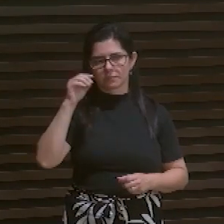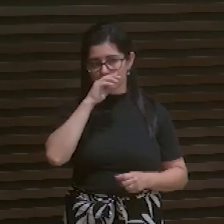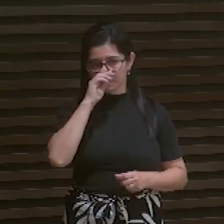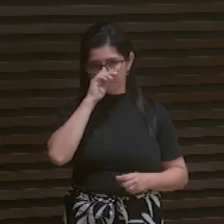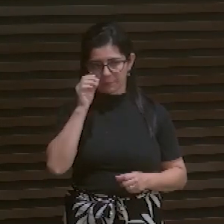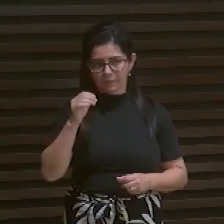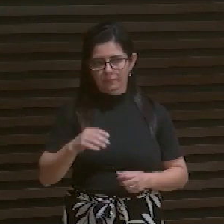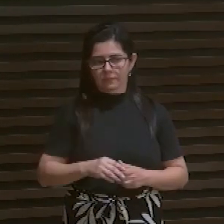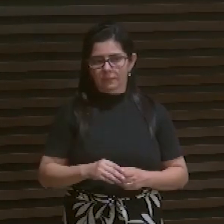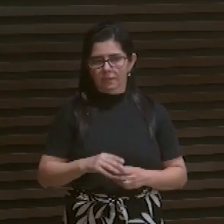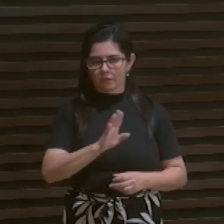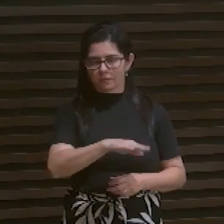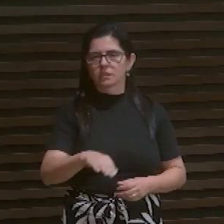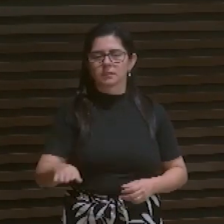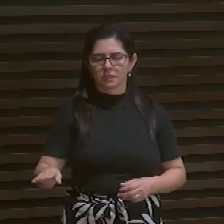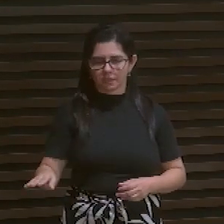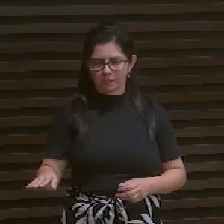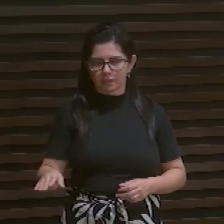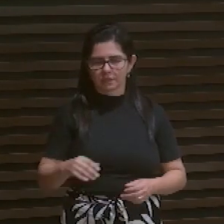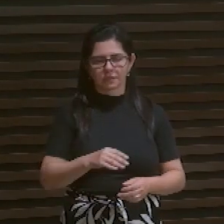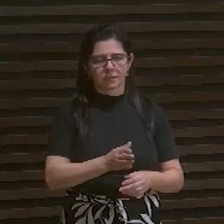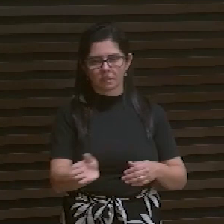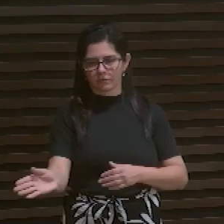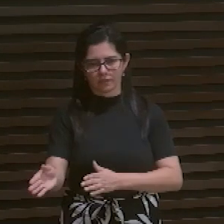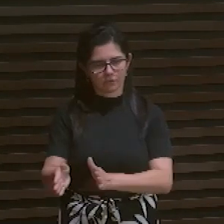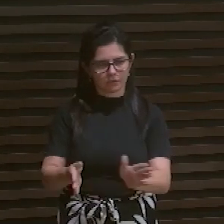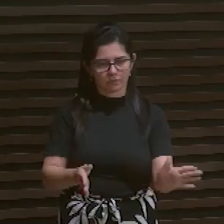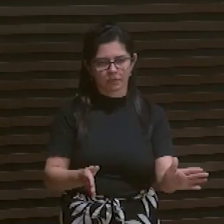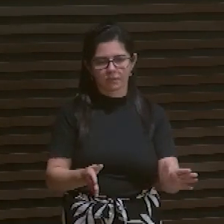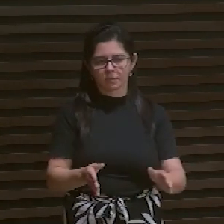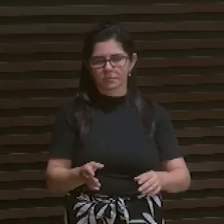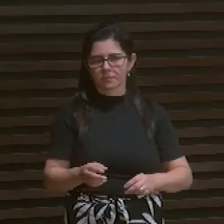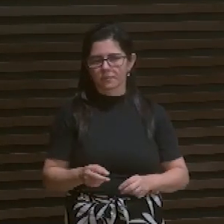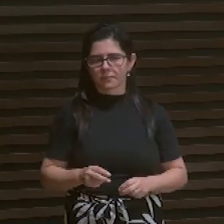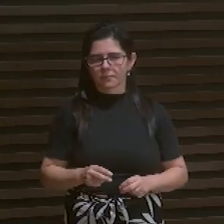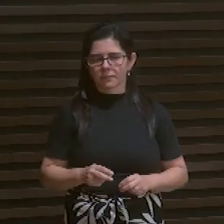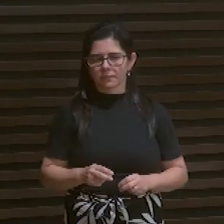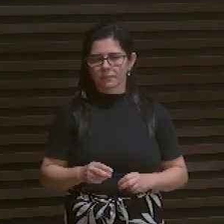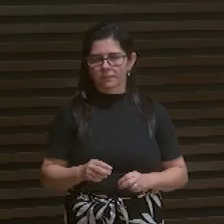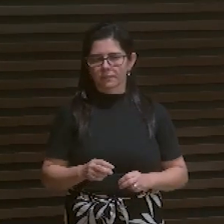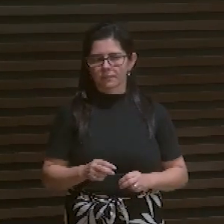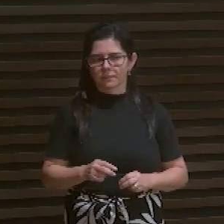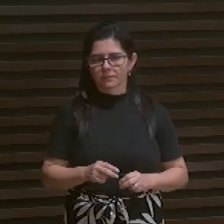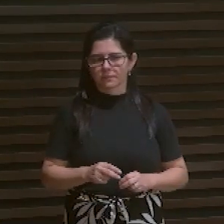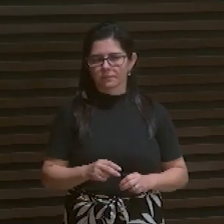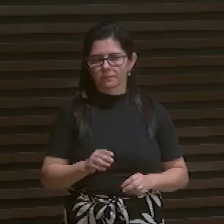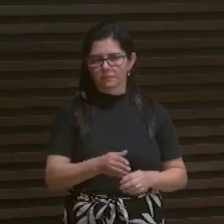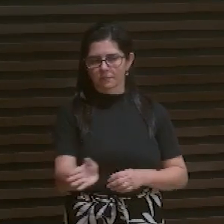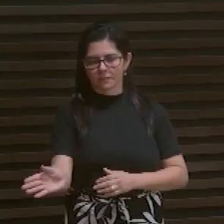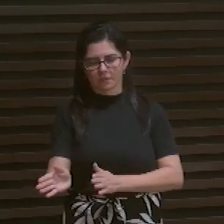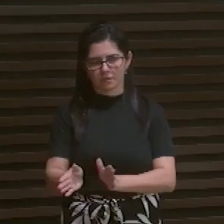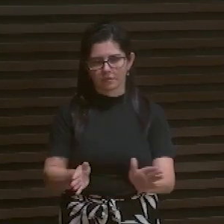como crianças, levados de um lado para outro pelas ondas, nem jogados para cá e para lá por todo o vento